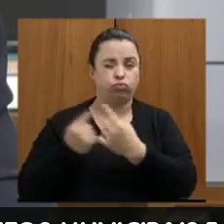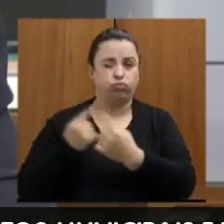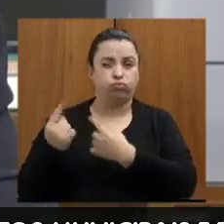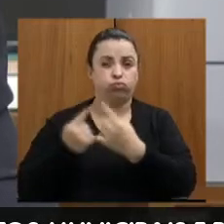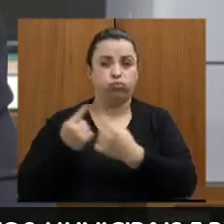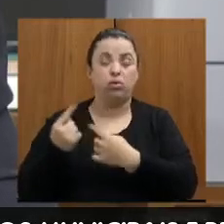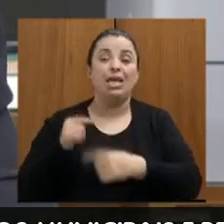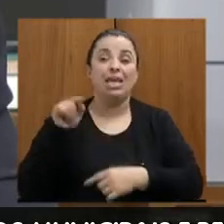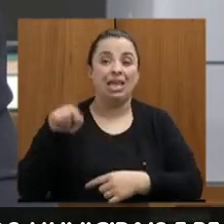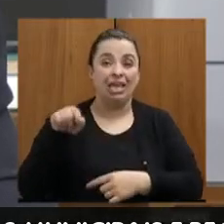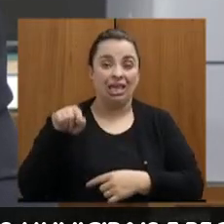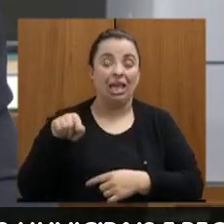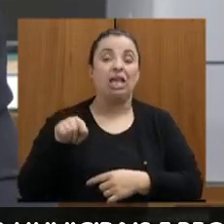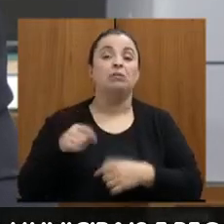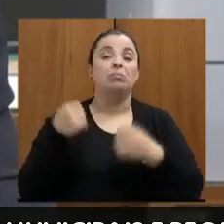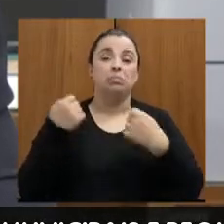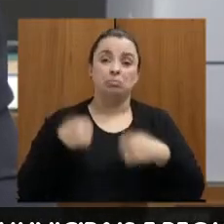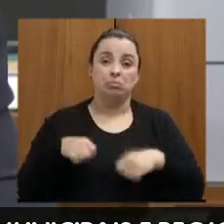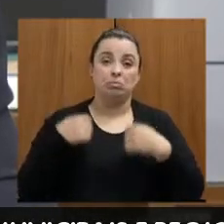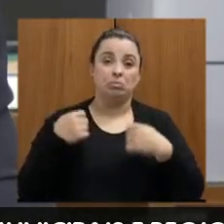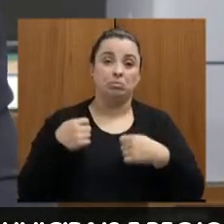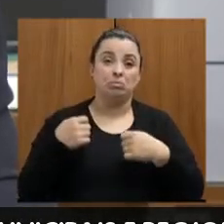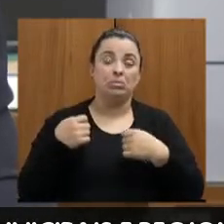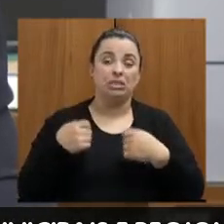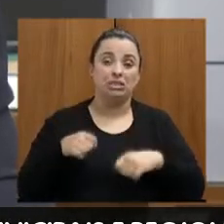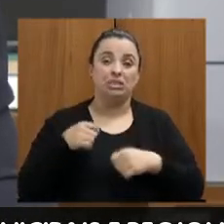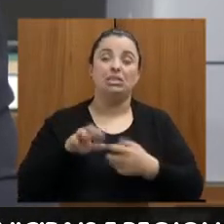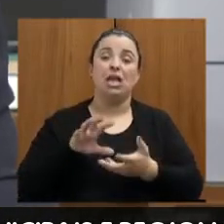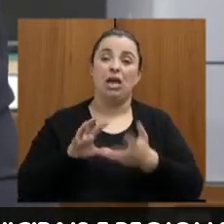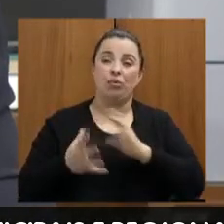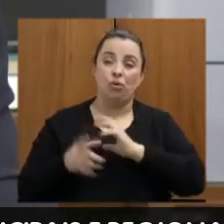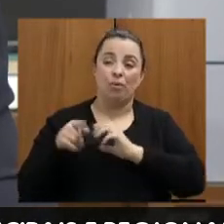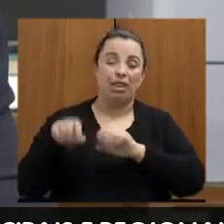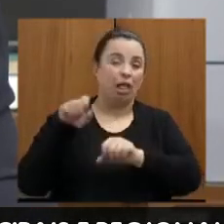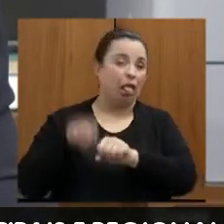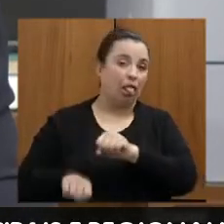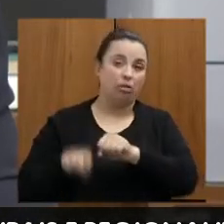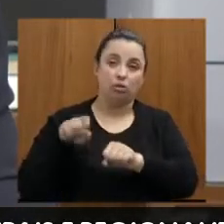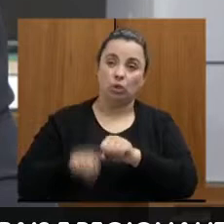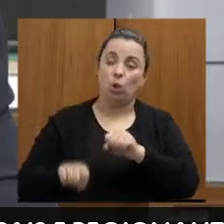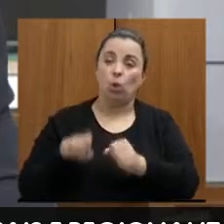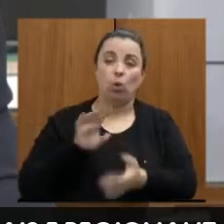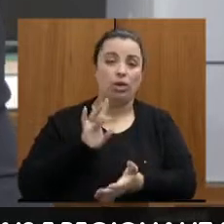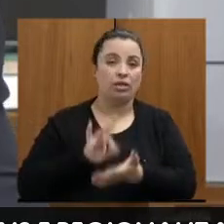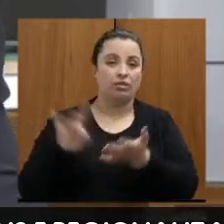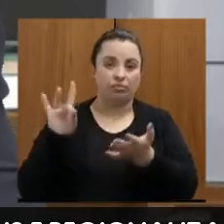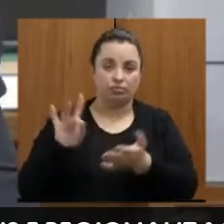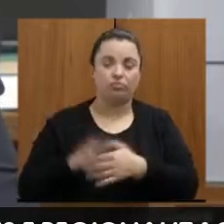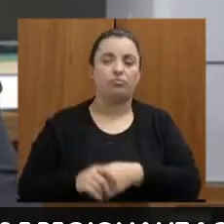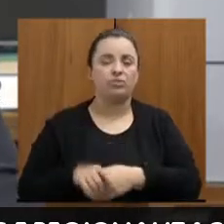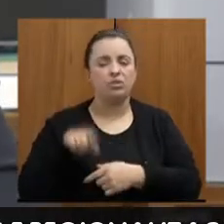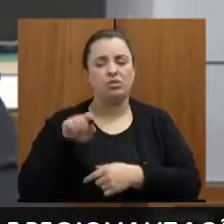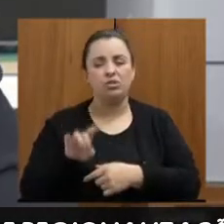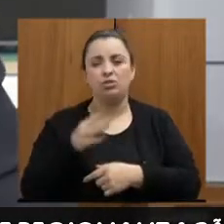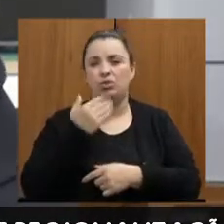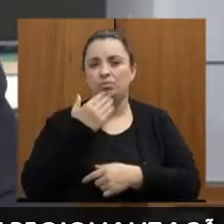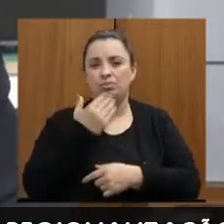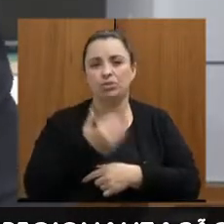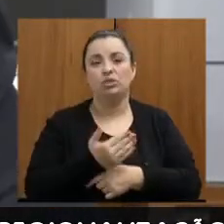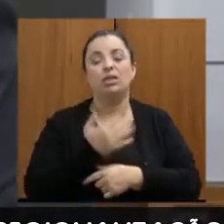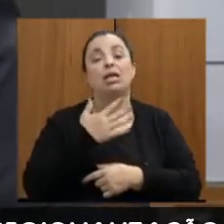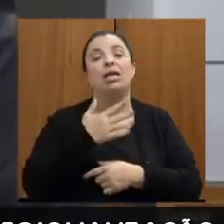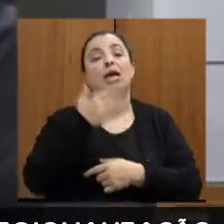rodovia ela ela acabou ela tá em condições muito precárias então era esse o meu pedido e